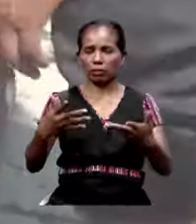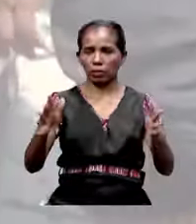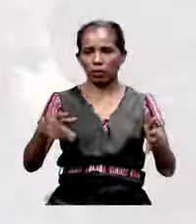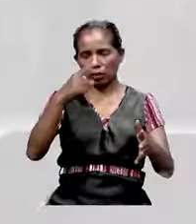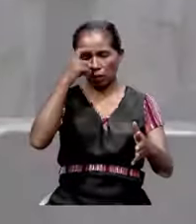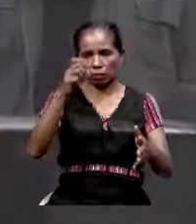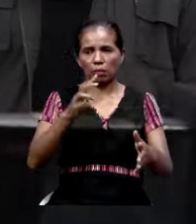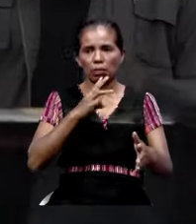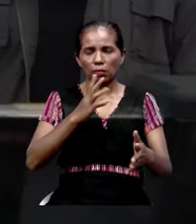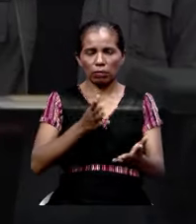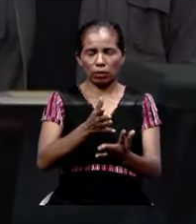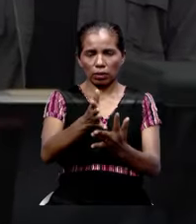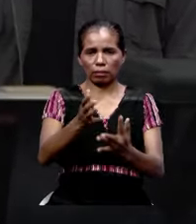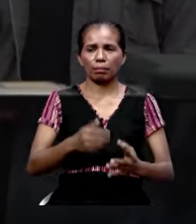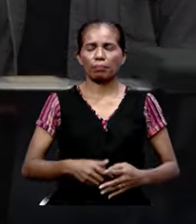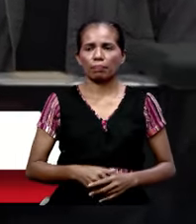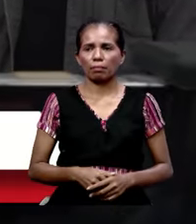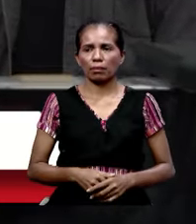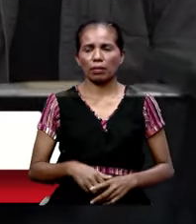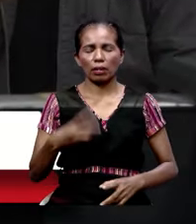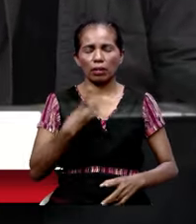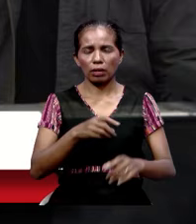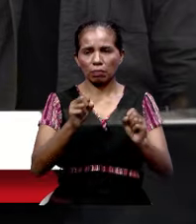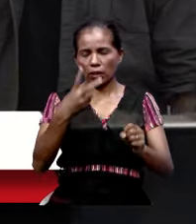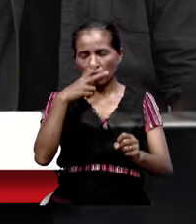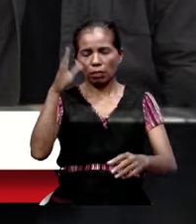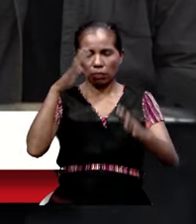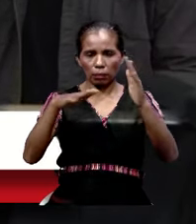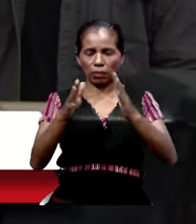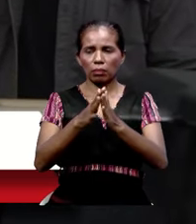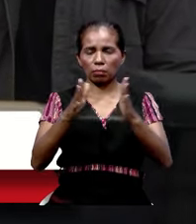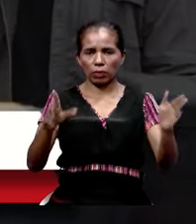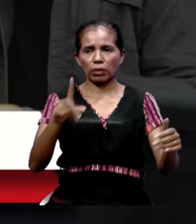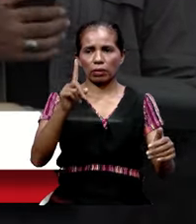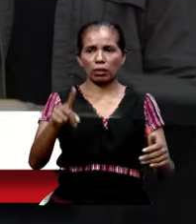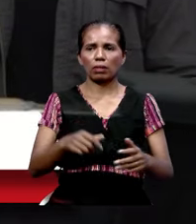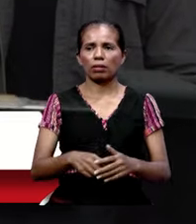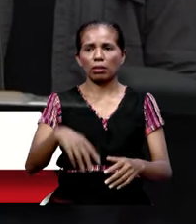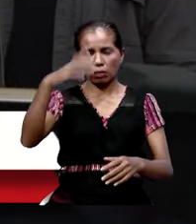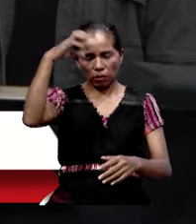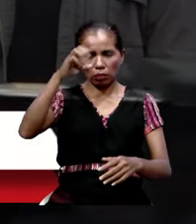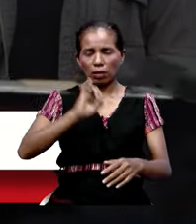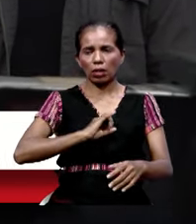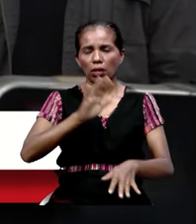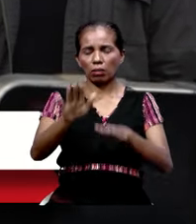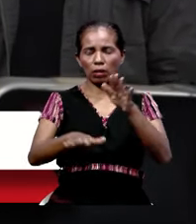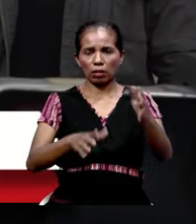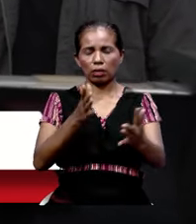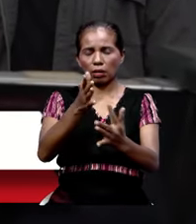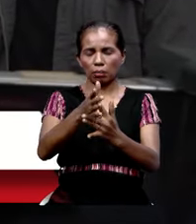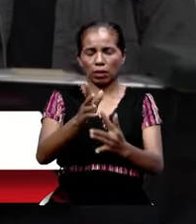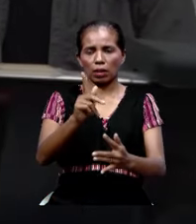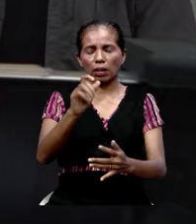bem foi em Macalai. Então, Itabela resolve o problema boa de Deona. Foi de Laudan Bota ao lado, Tamba Caicole, Mos,